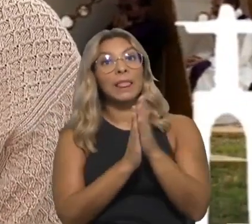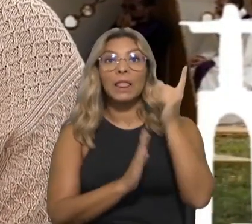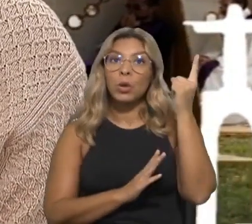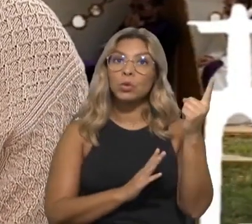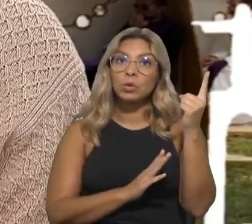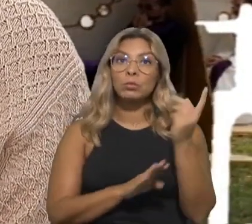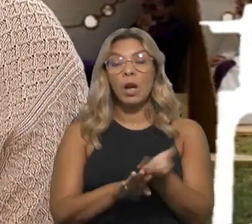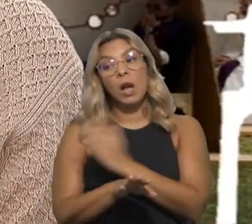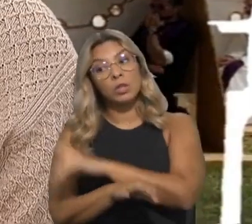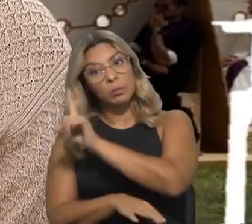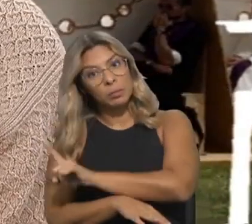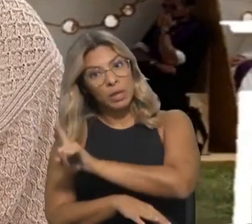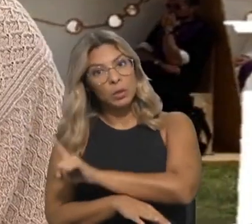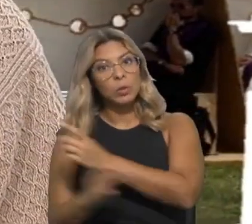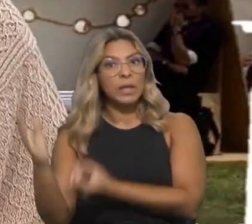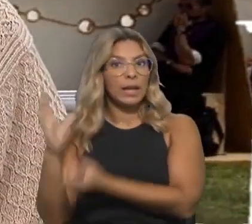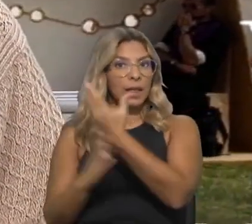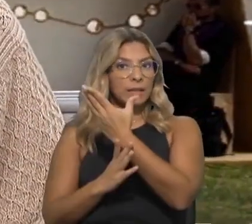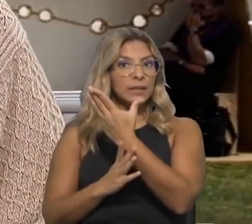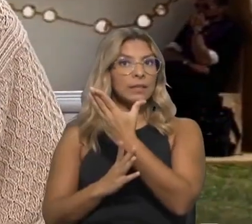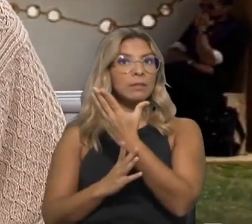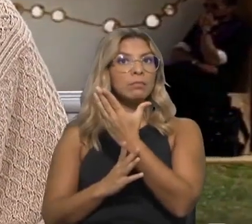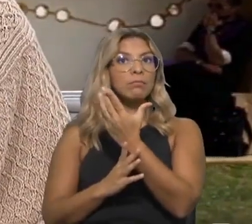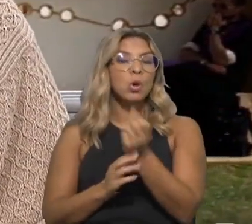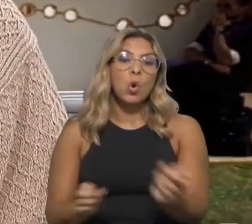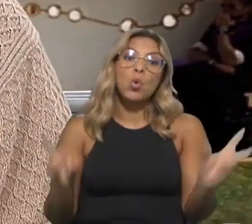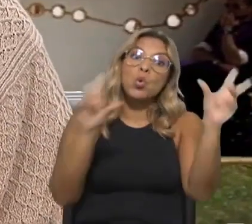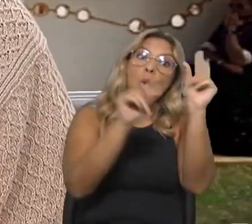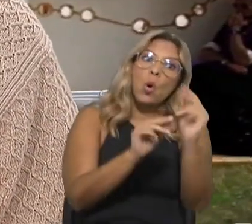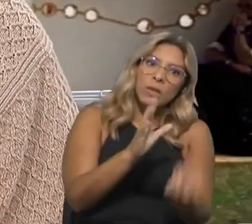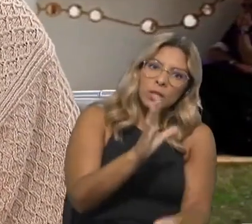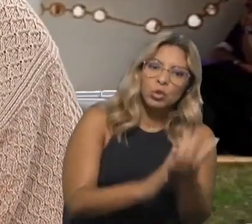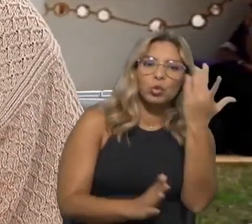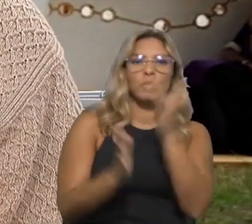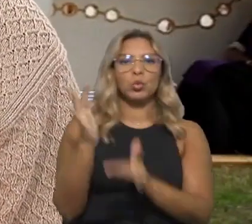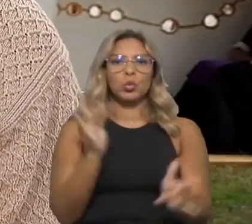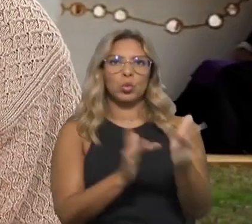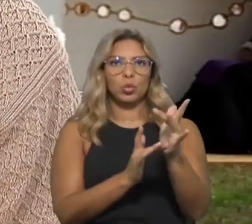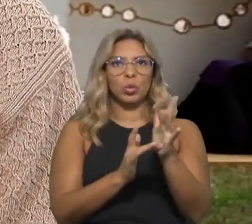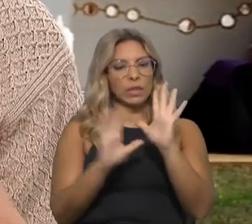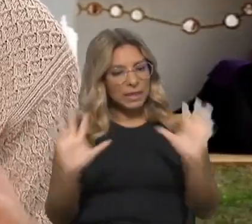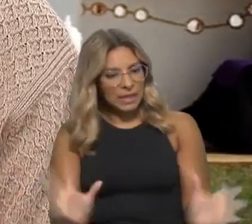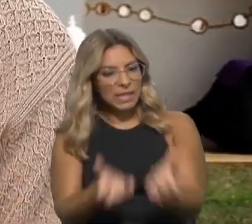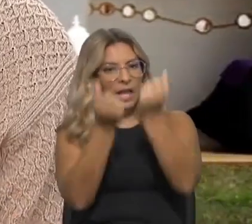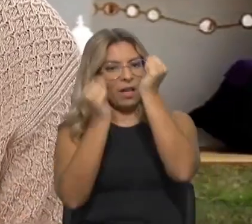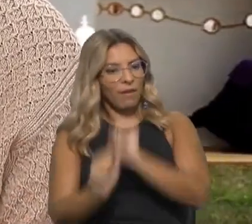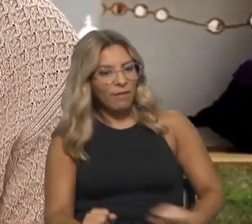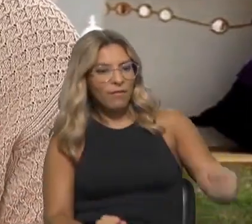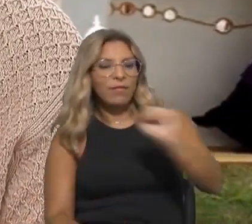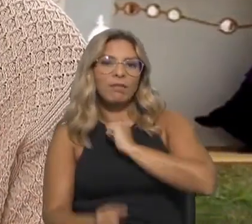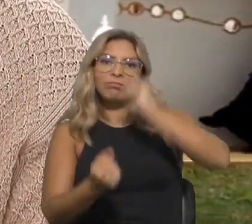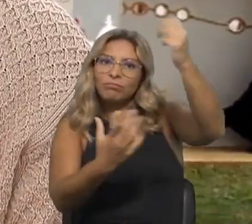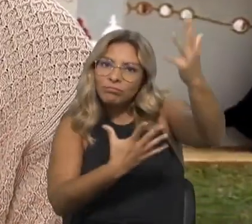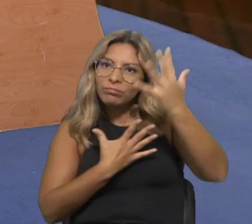na primeira criação mas na nova em Jesus Cristo nosso salvador que nos ilumina